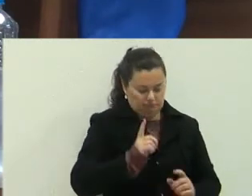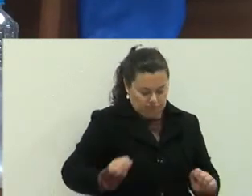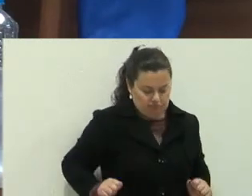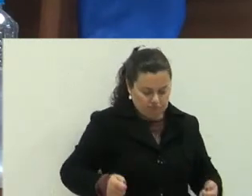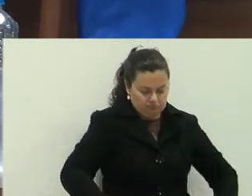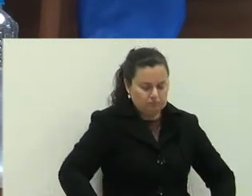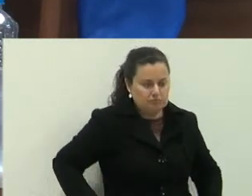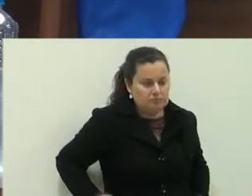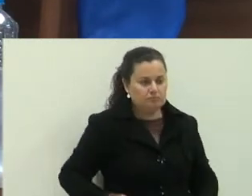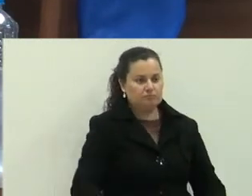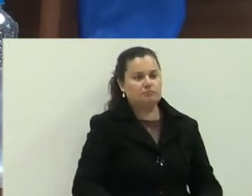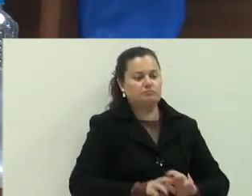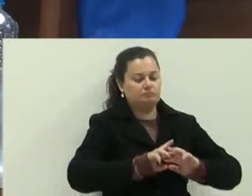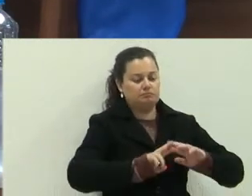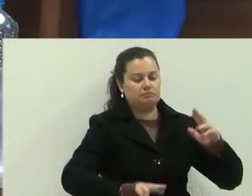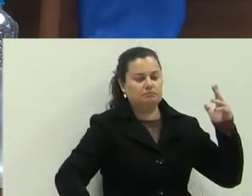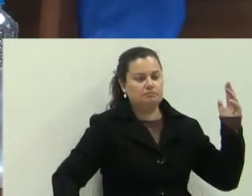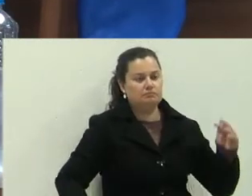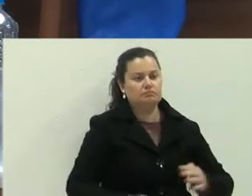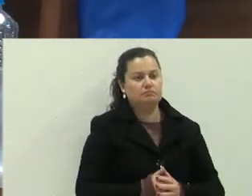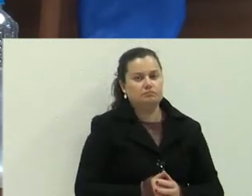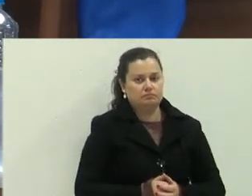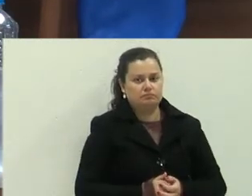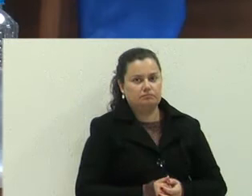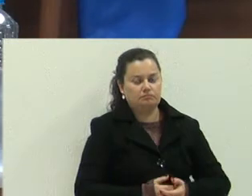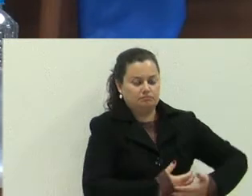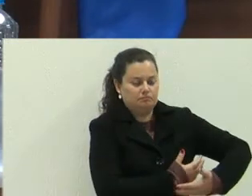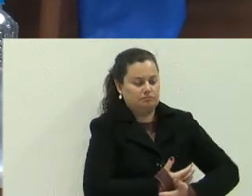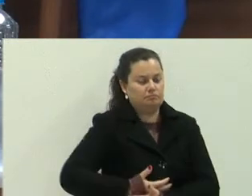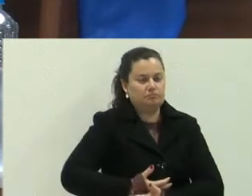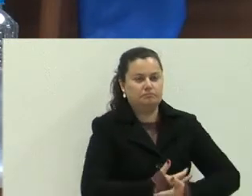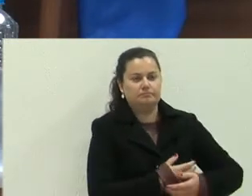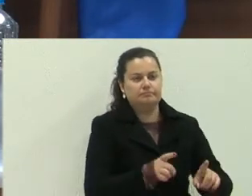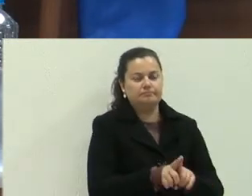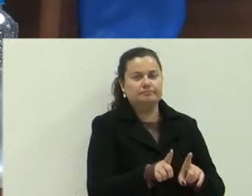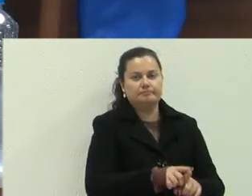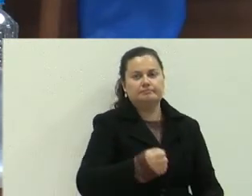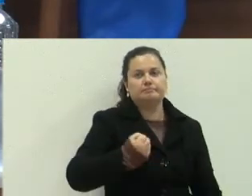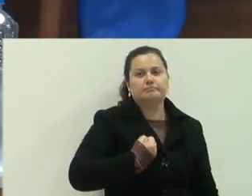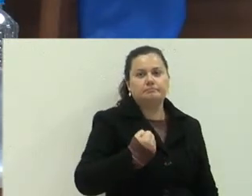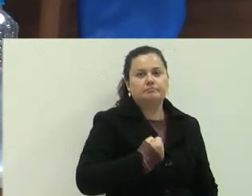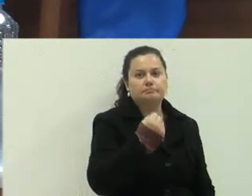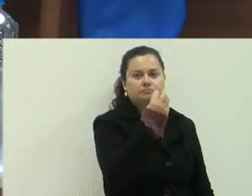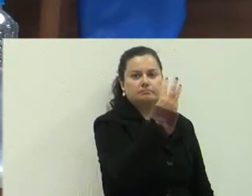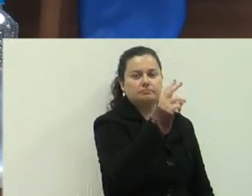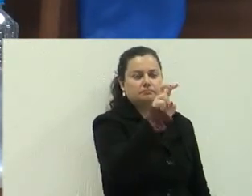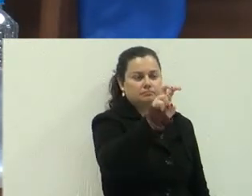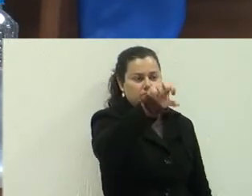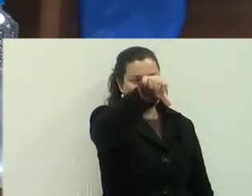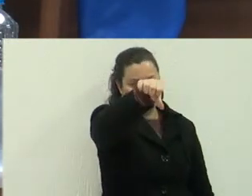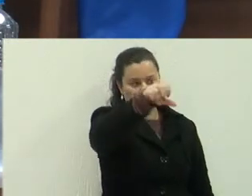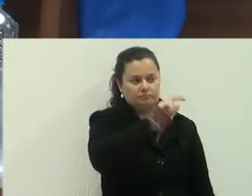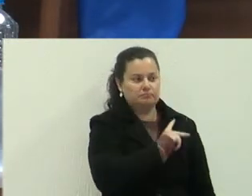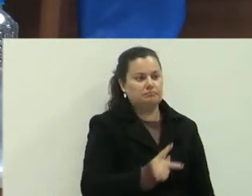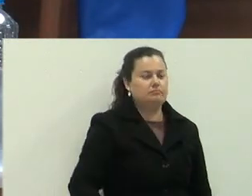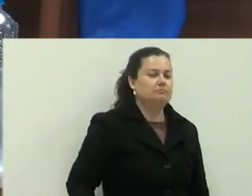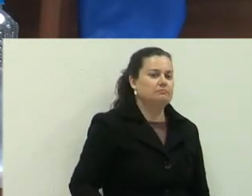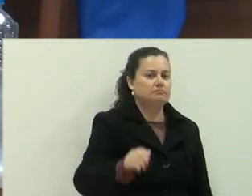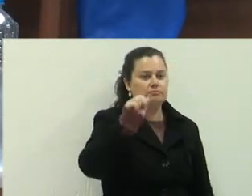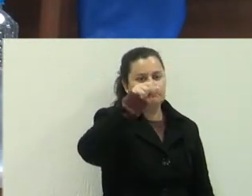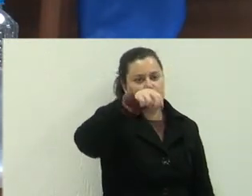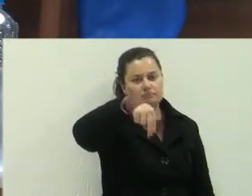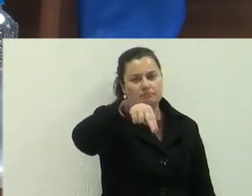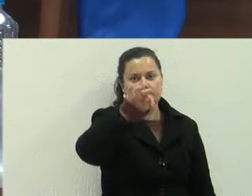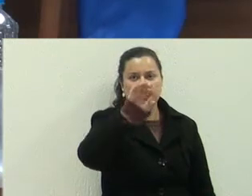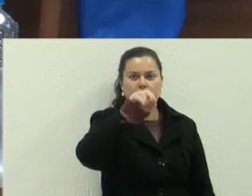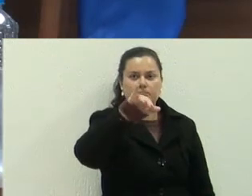e pessoas acompanhadas por crianças de colo. Indicação número 359 do vereador Antônio Carlos